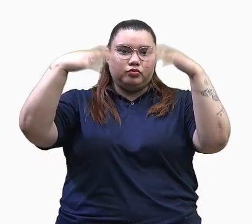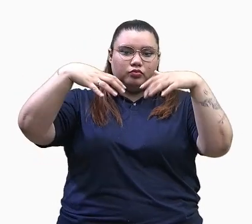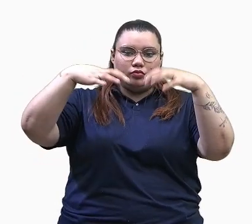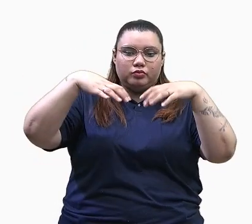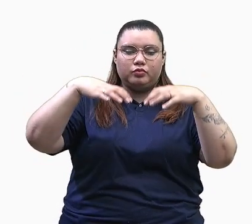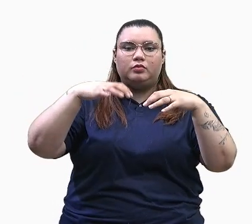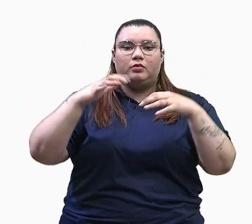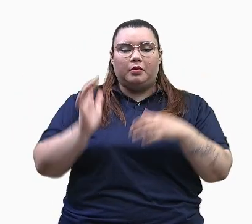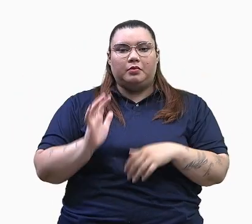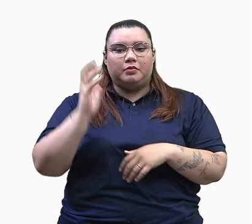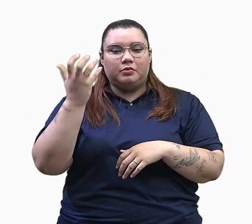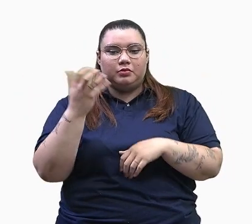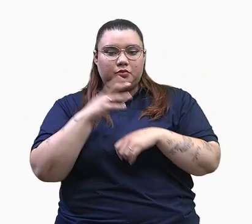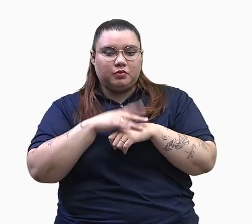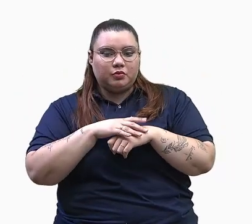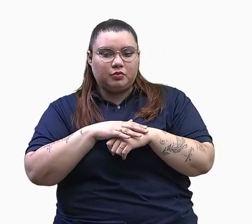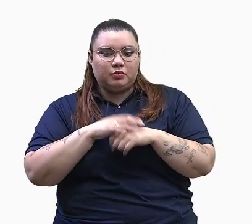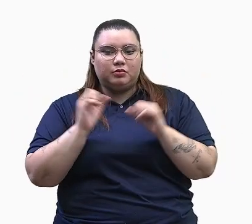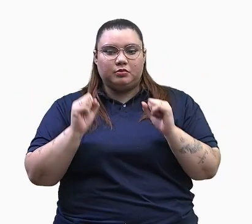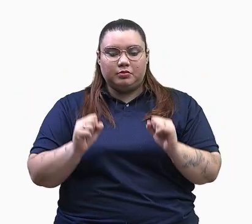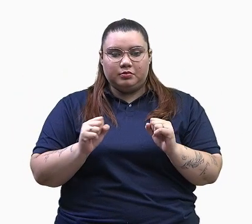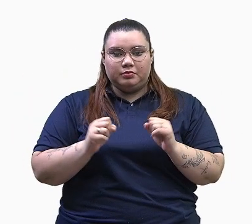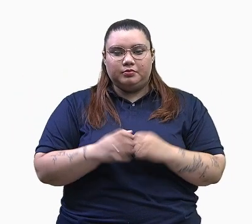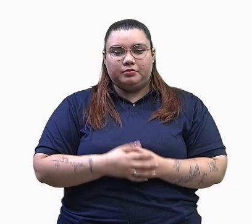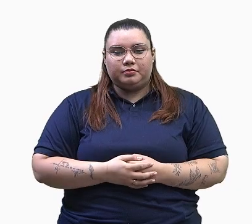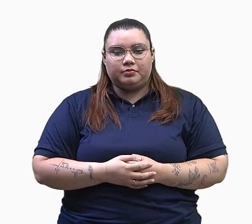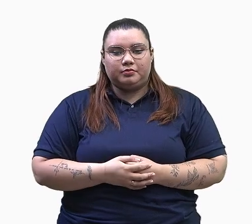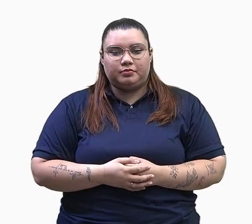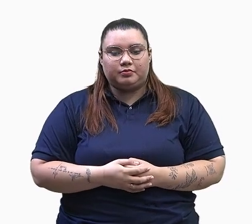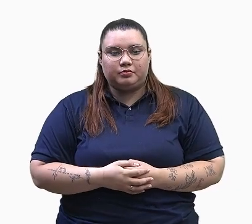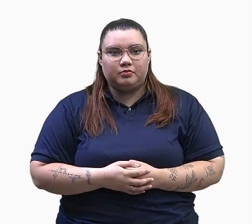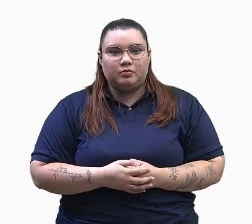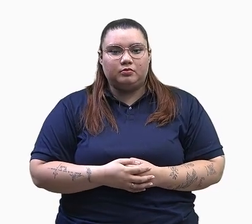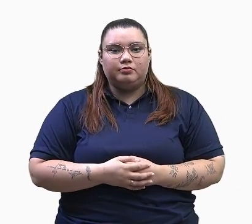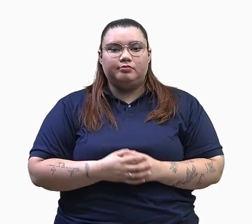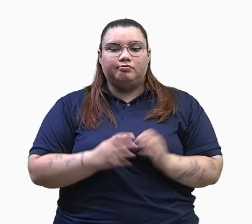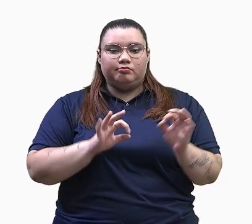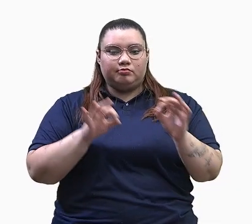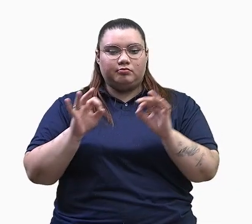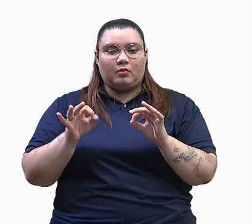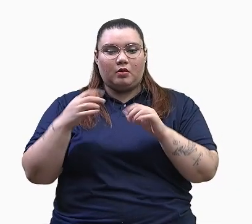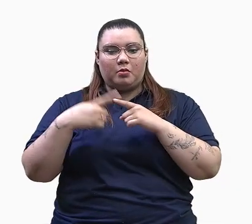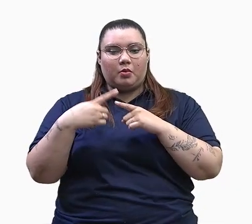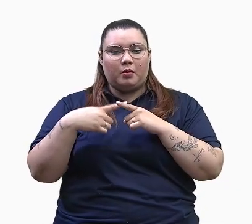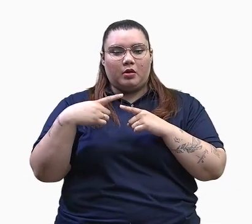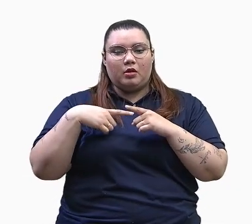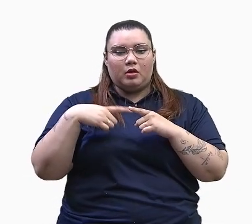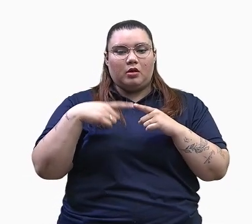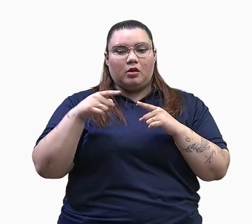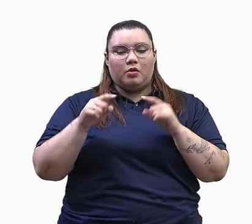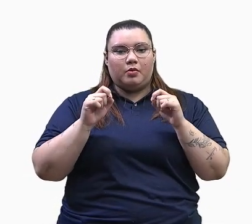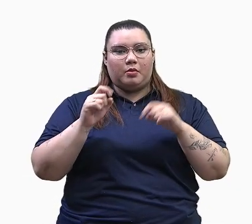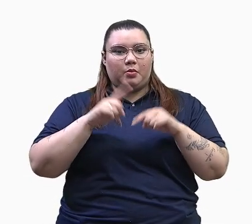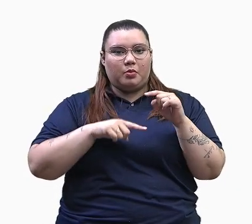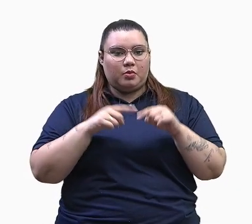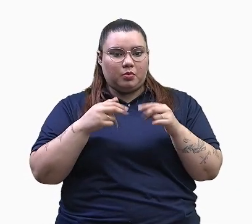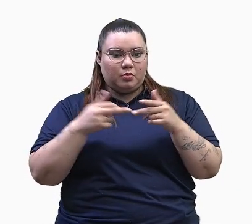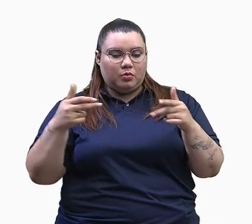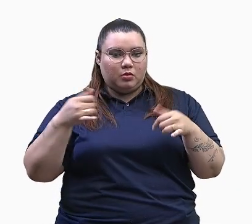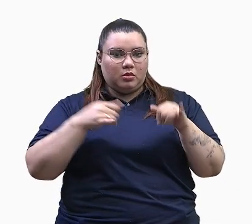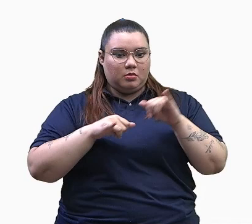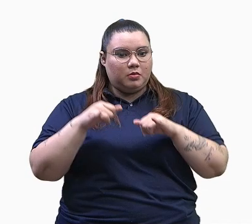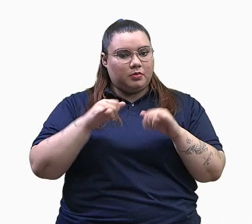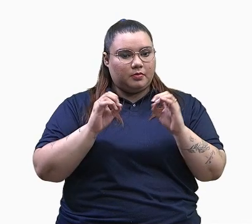retornando ali para a superfície como chuva ácida, né? Com a presença desses produtos